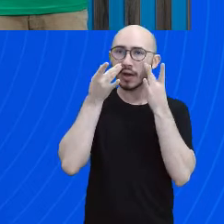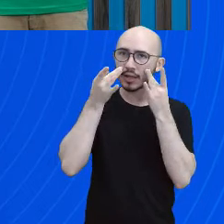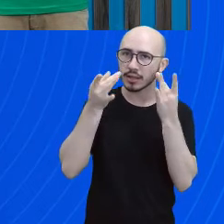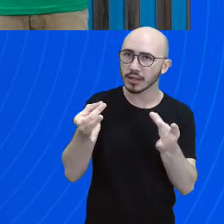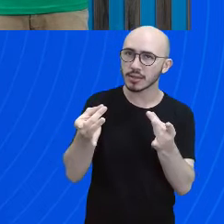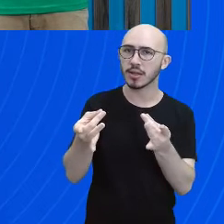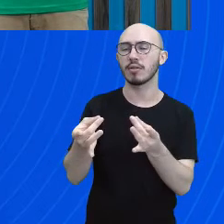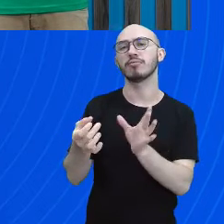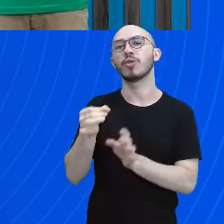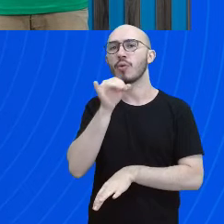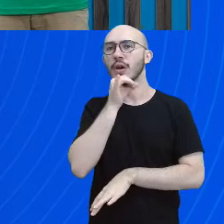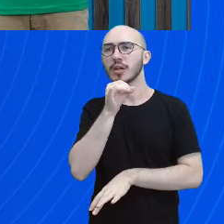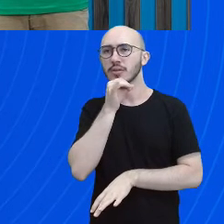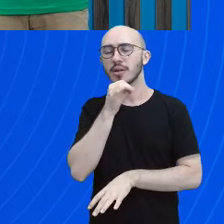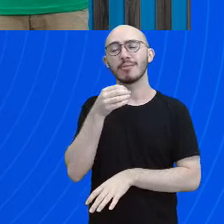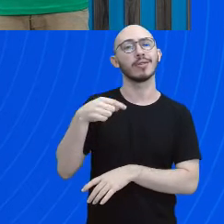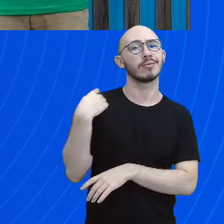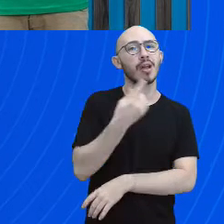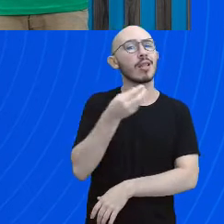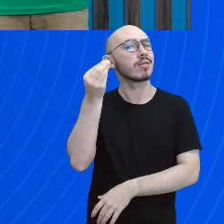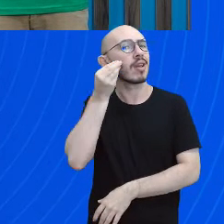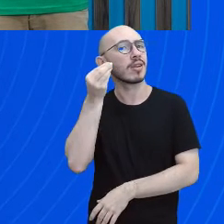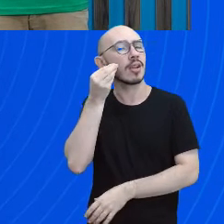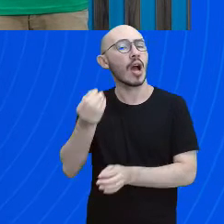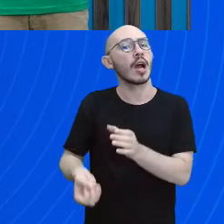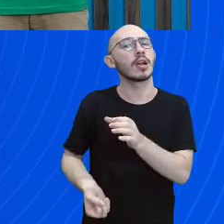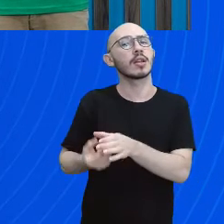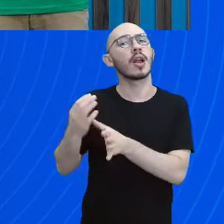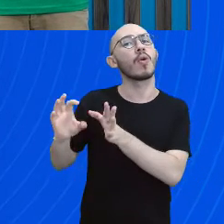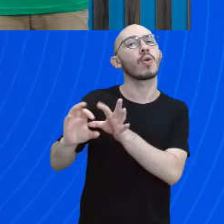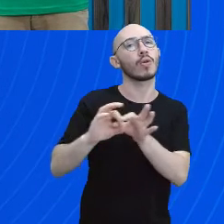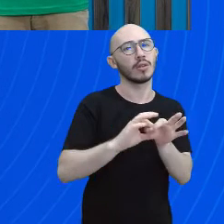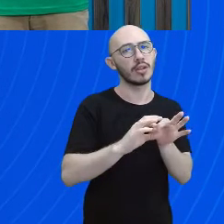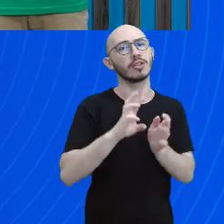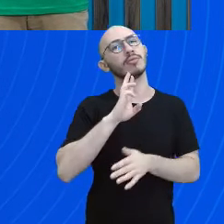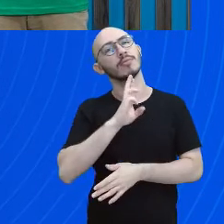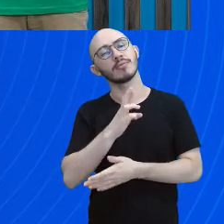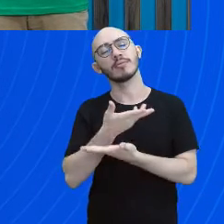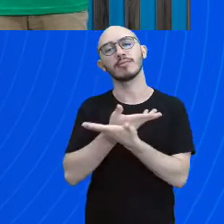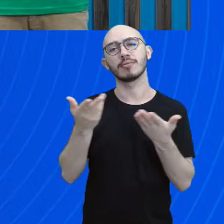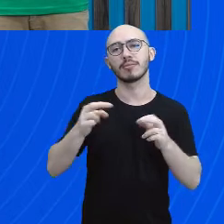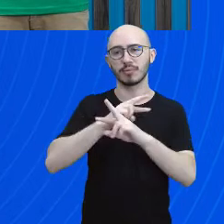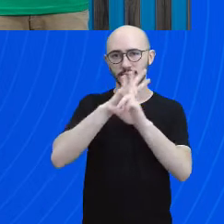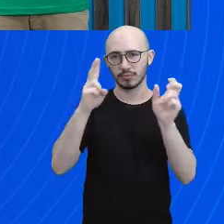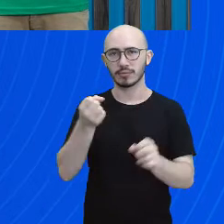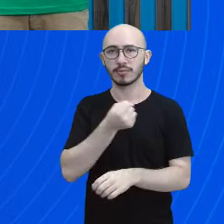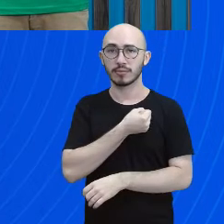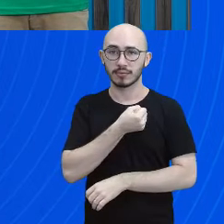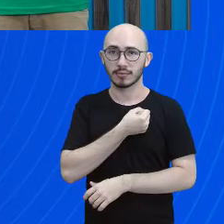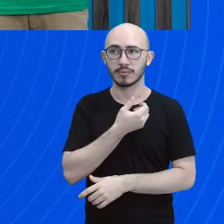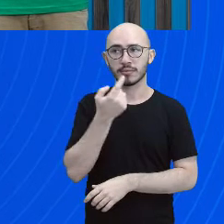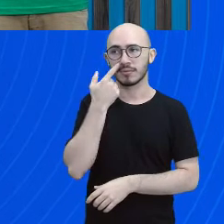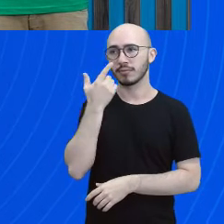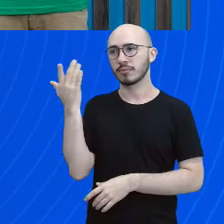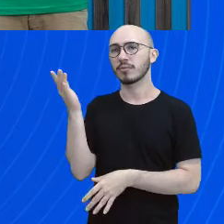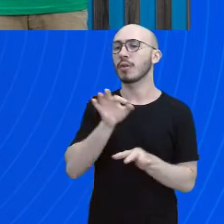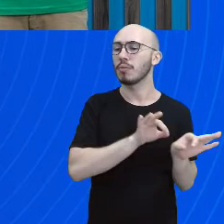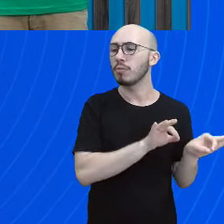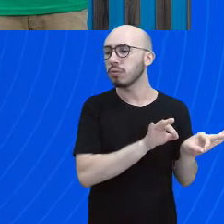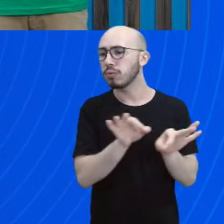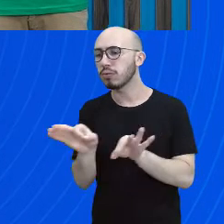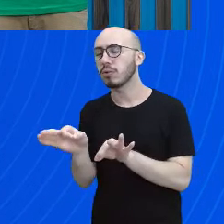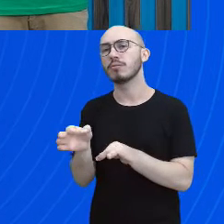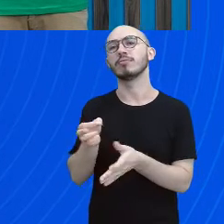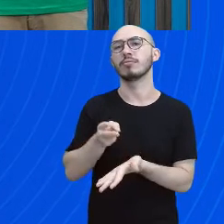nas situações e a gente vai tentar criar um cenário para falar desse número grande, tá bom? Então, acompanha aí, no